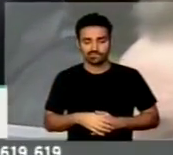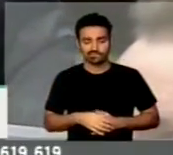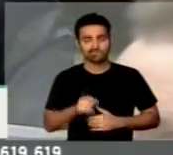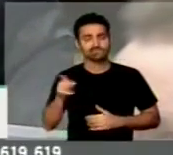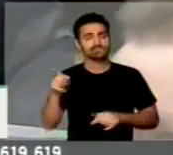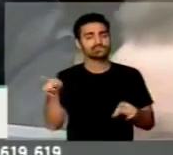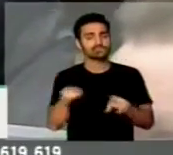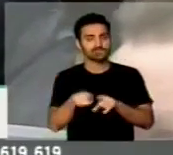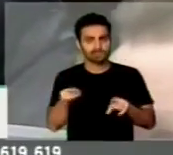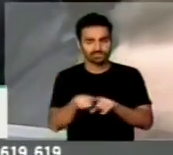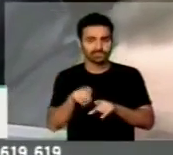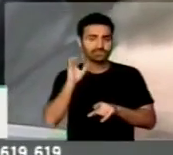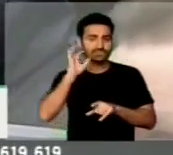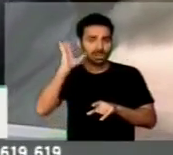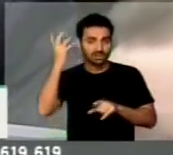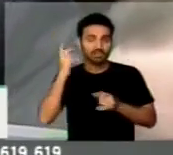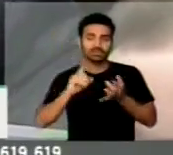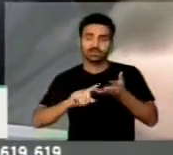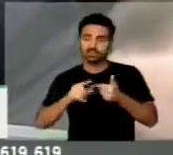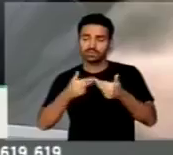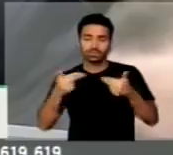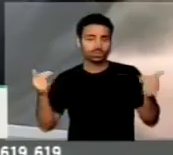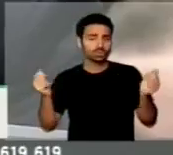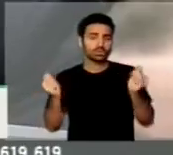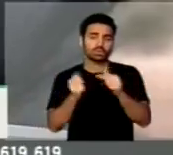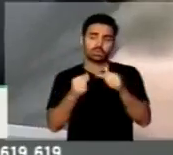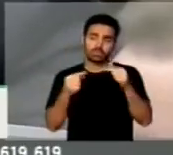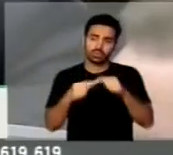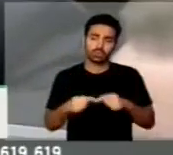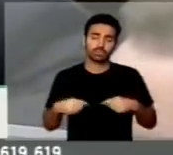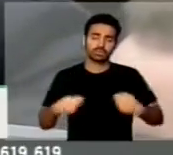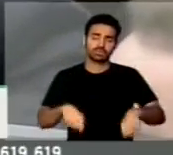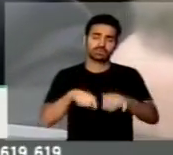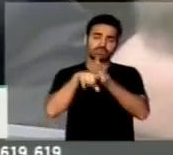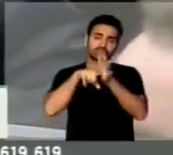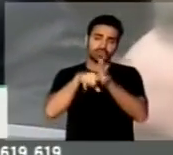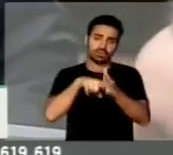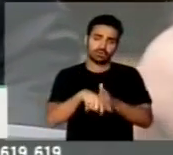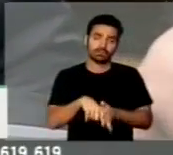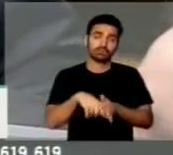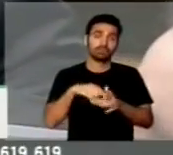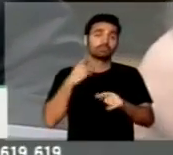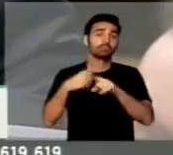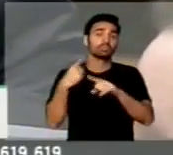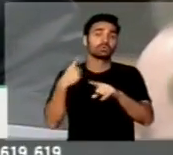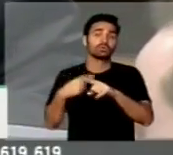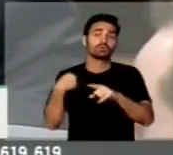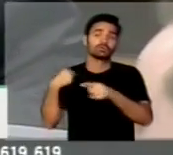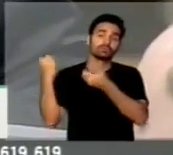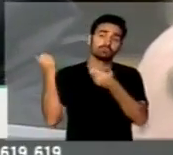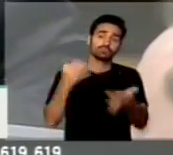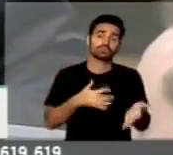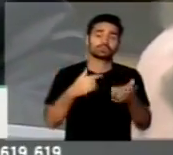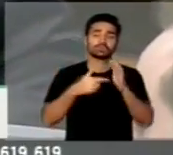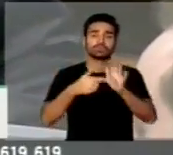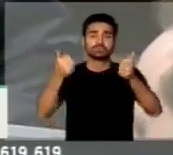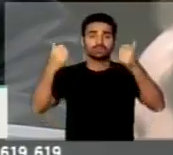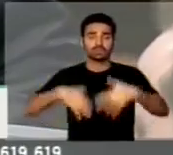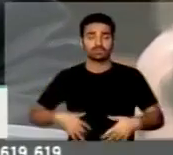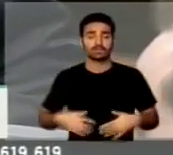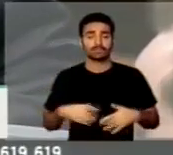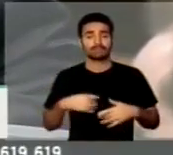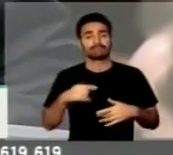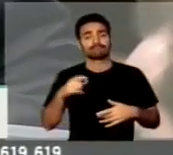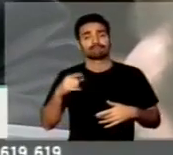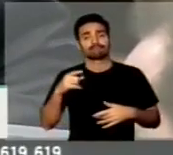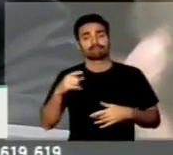ele também decide de que fatos conexos devem ser investigados. E por que eu trago isso à luz